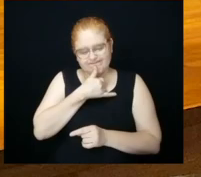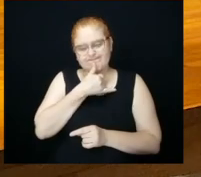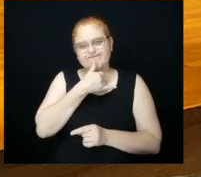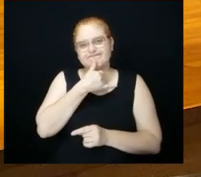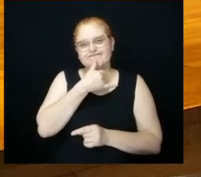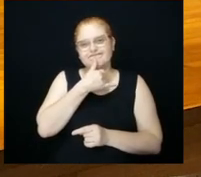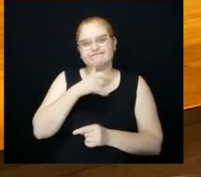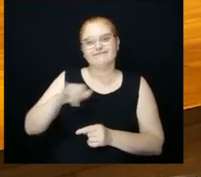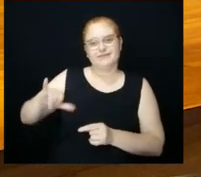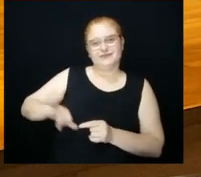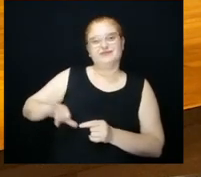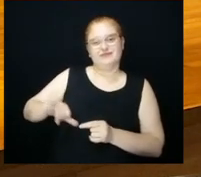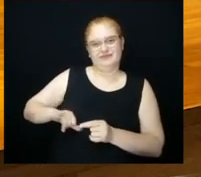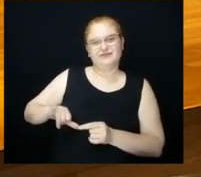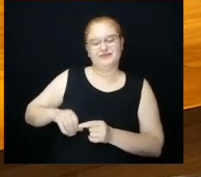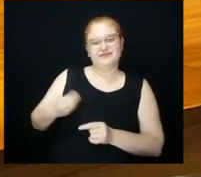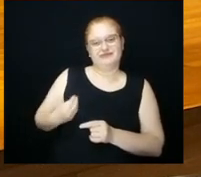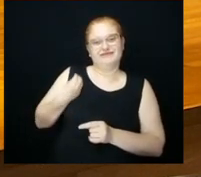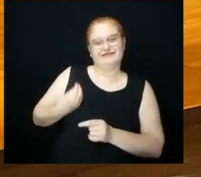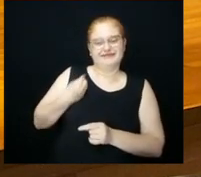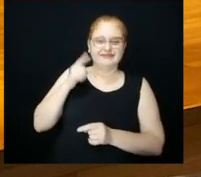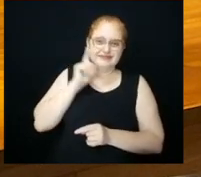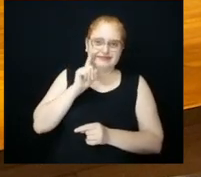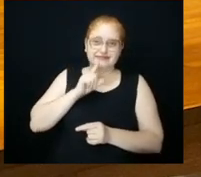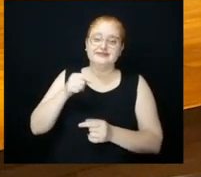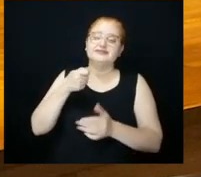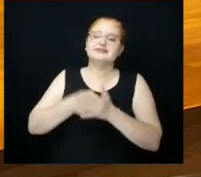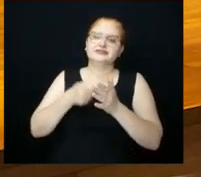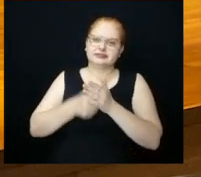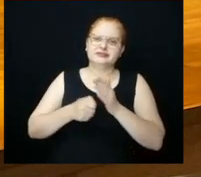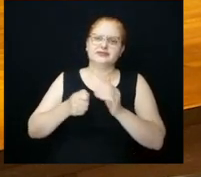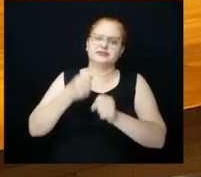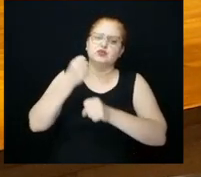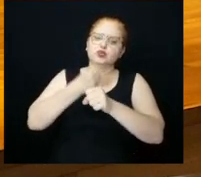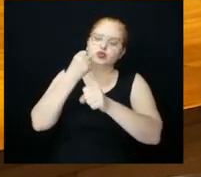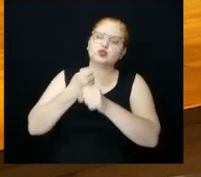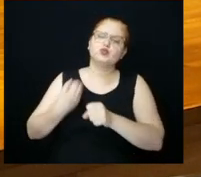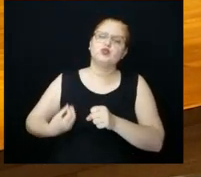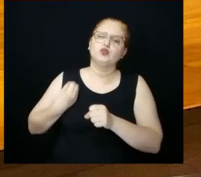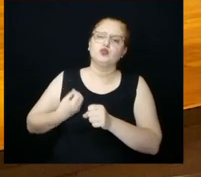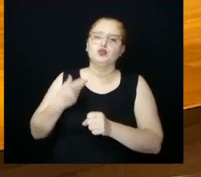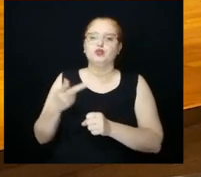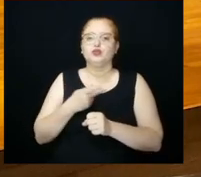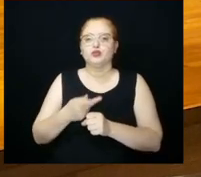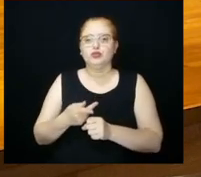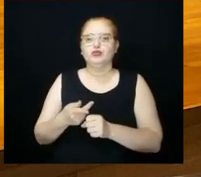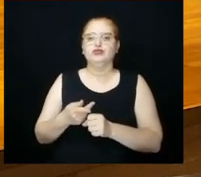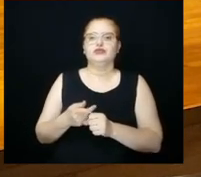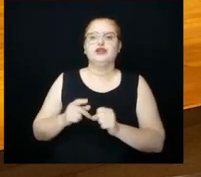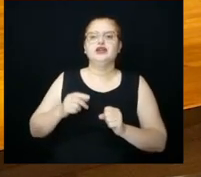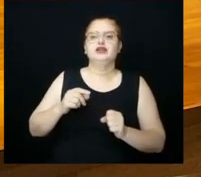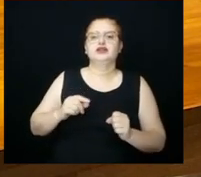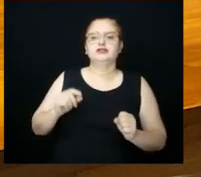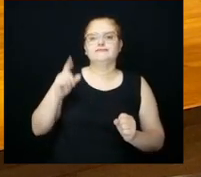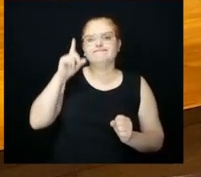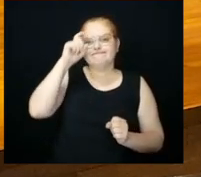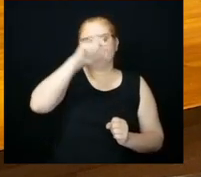lá, né, também, né, tentando construir uma vida, mas as duas, a muito custo, conseguem.